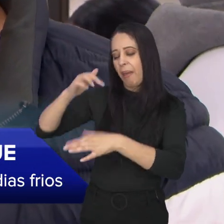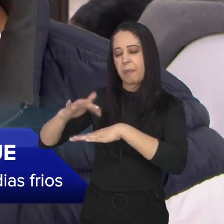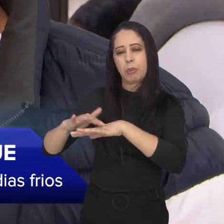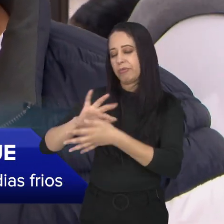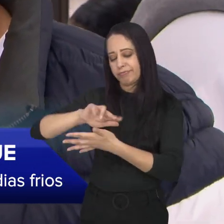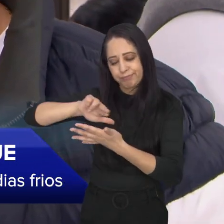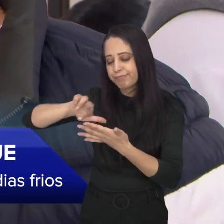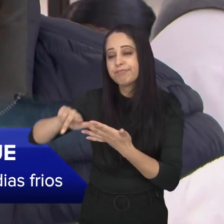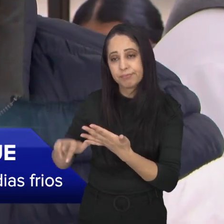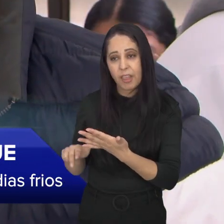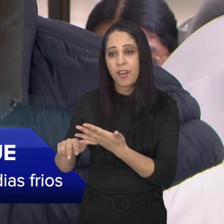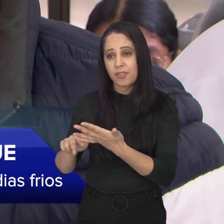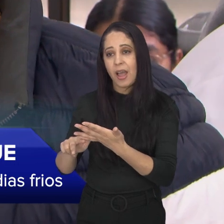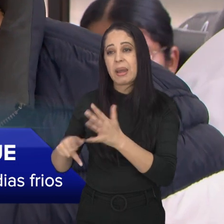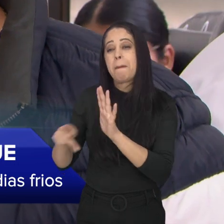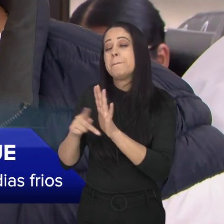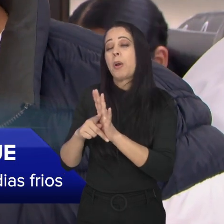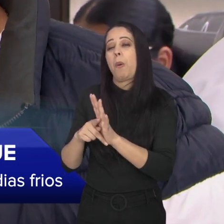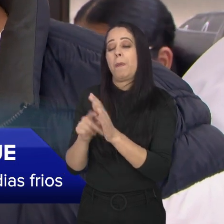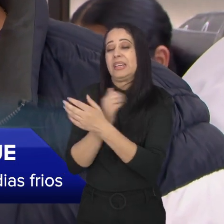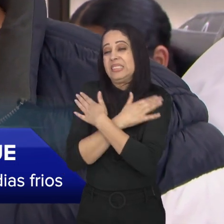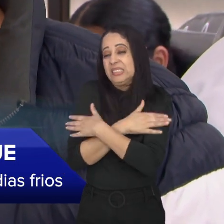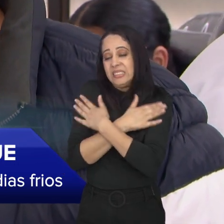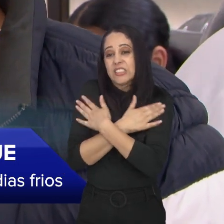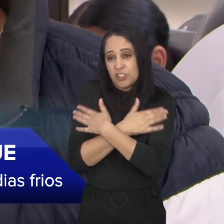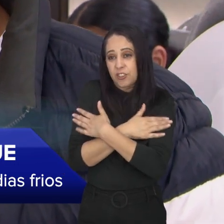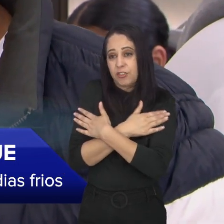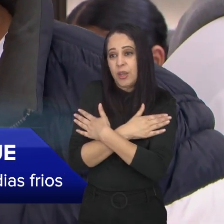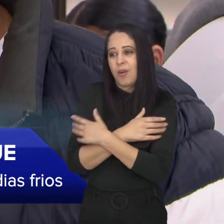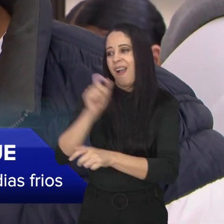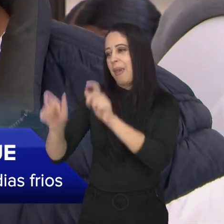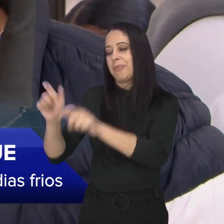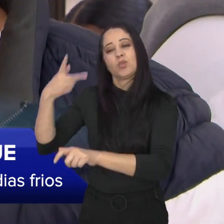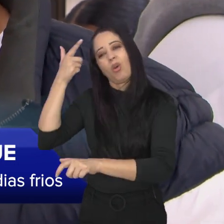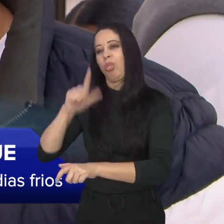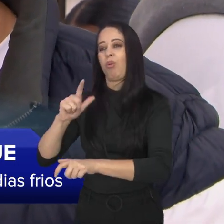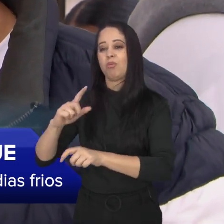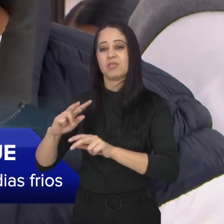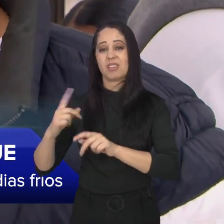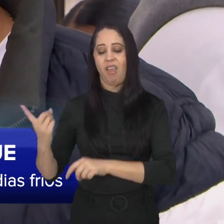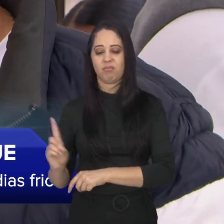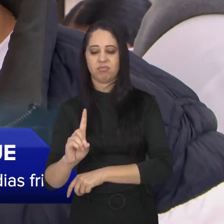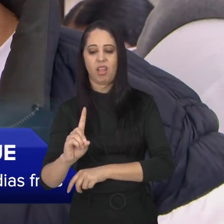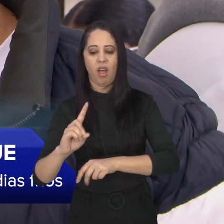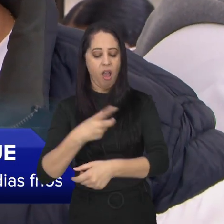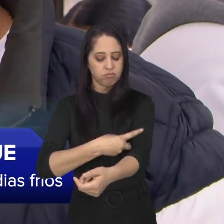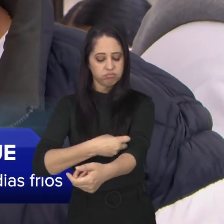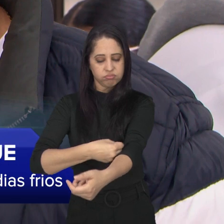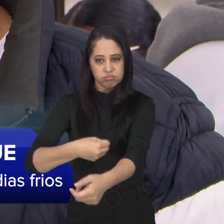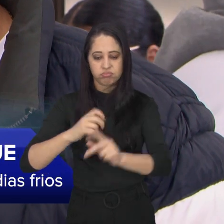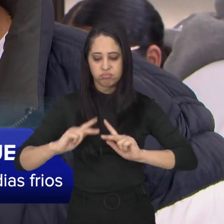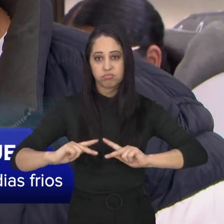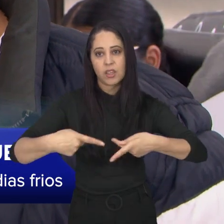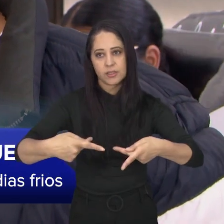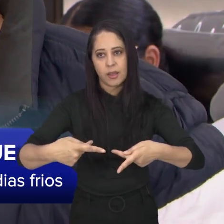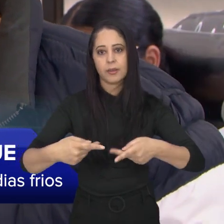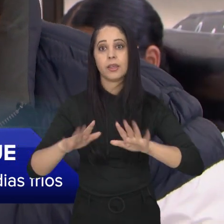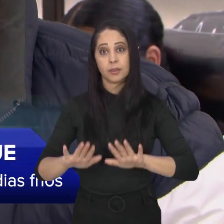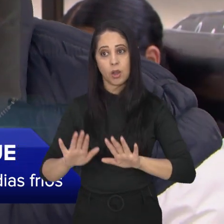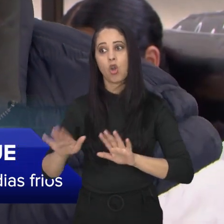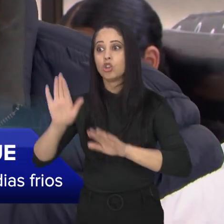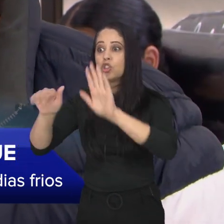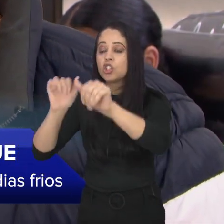desse gesto para toda a sociedade, até para que essas pessoas, né, sirvam de exemplo para aqueles que ainda não são doadores. E tem sido sempre assim movimentado?